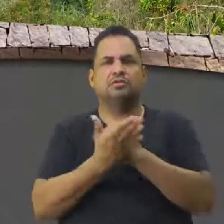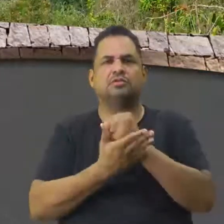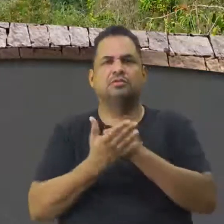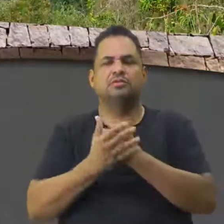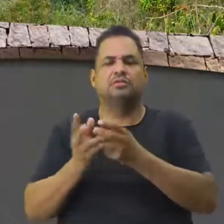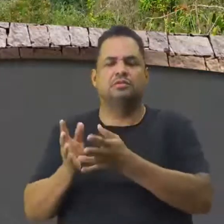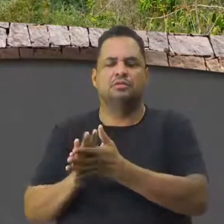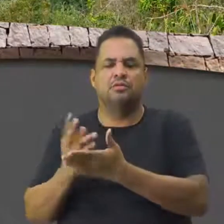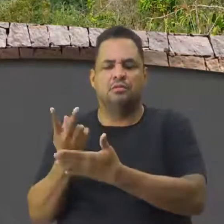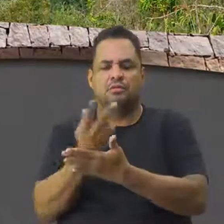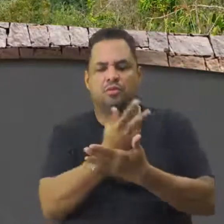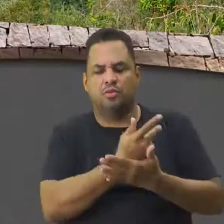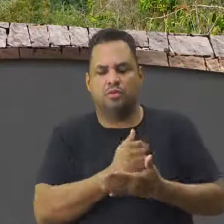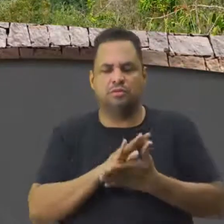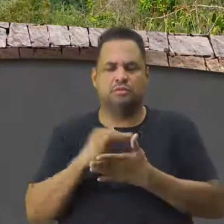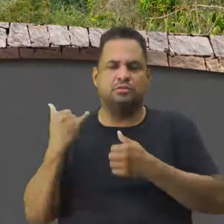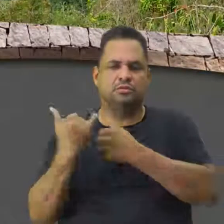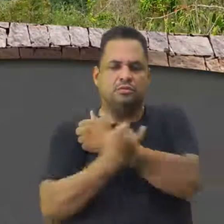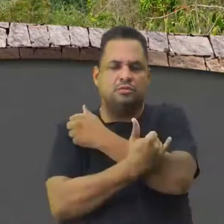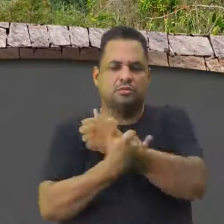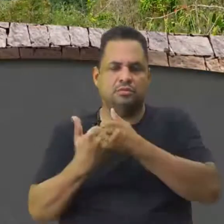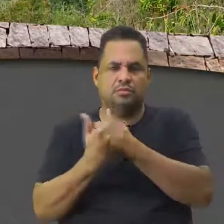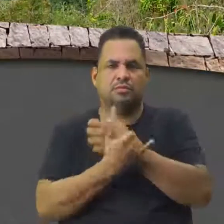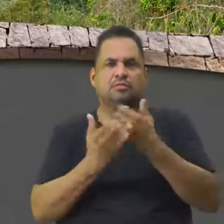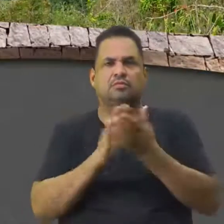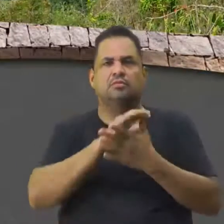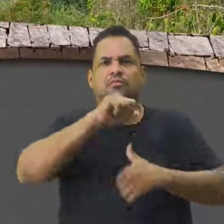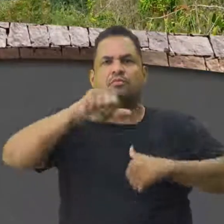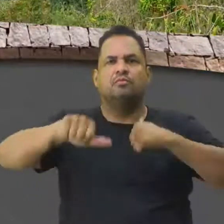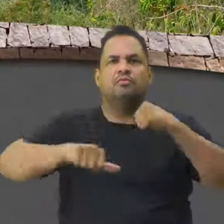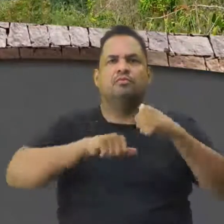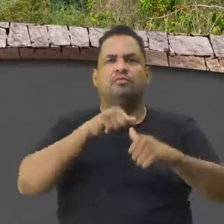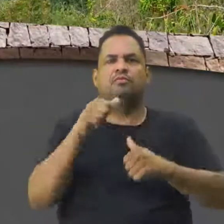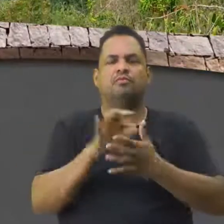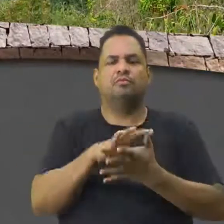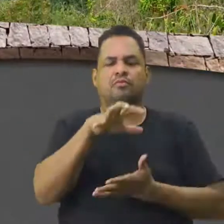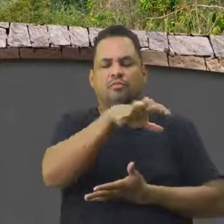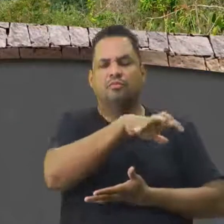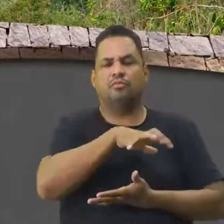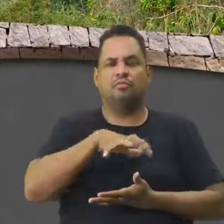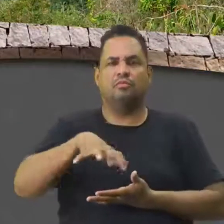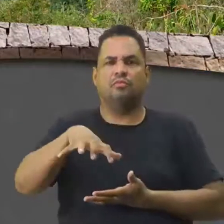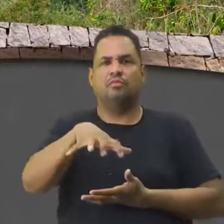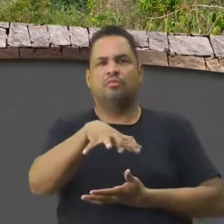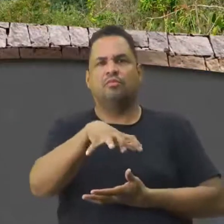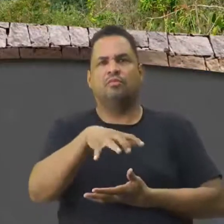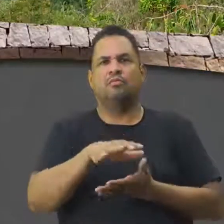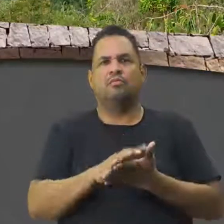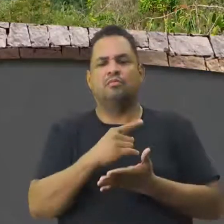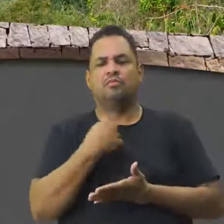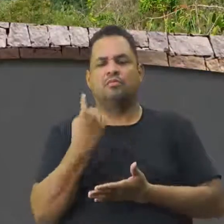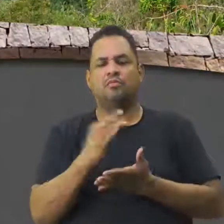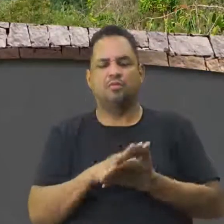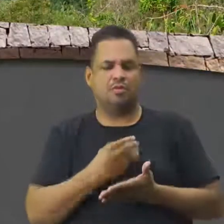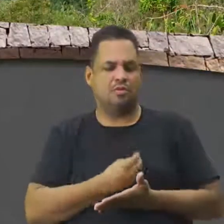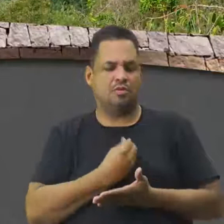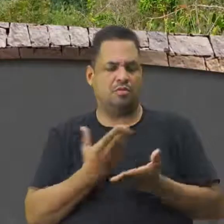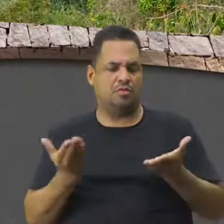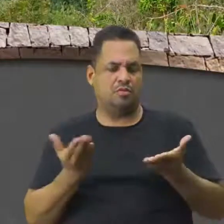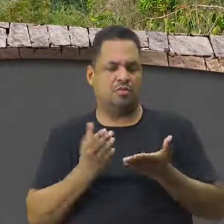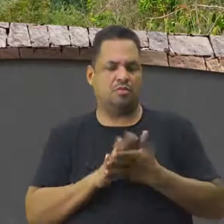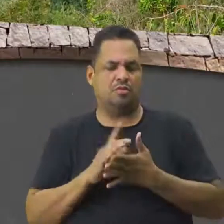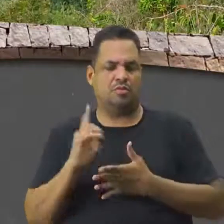buscando essa infraestrutura para transformar esse espaço que nós moramos hoje, o espaço